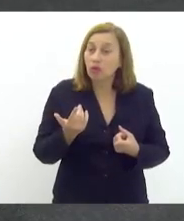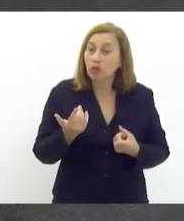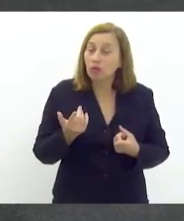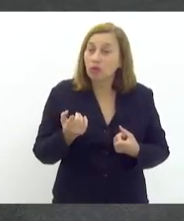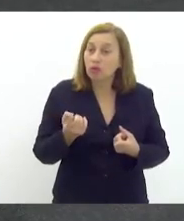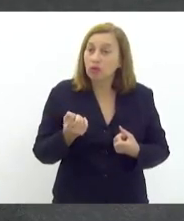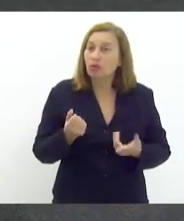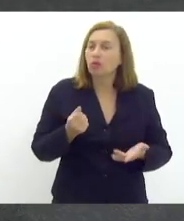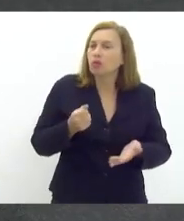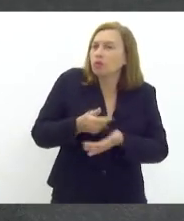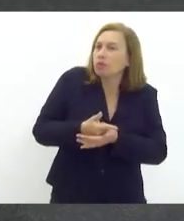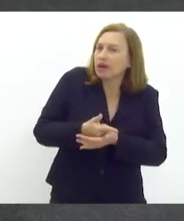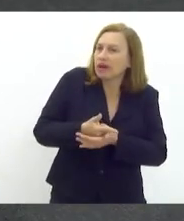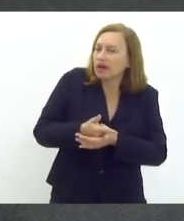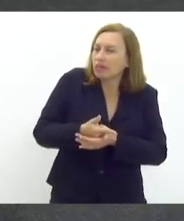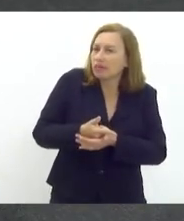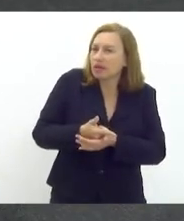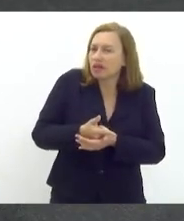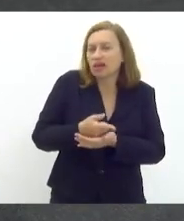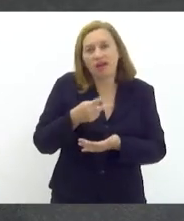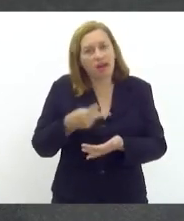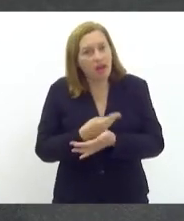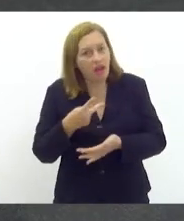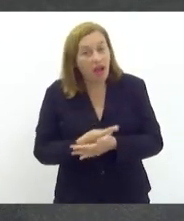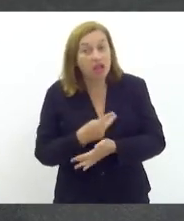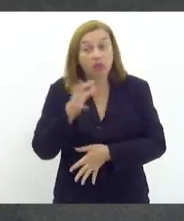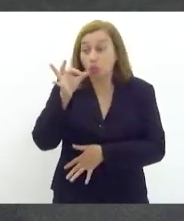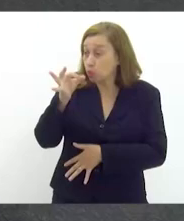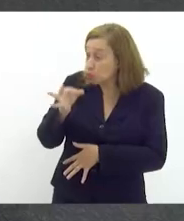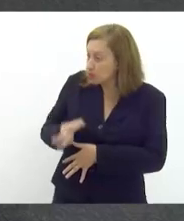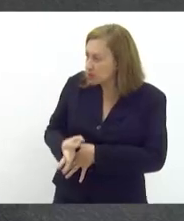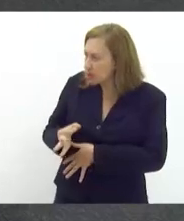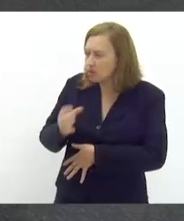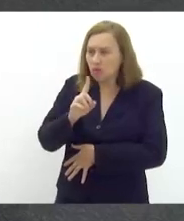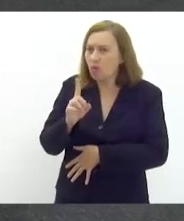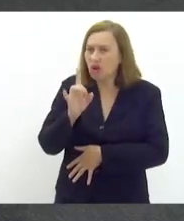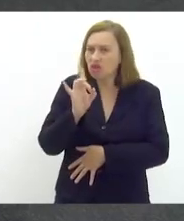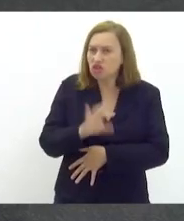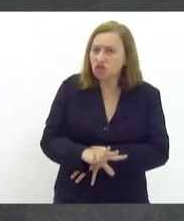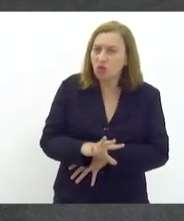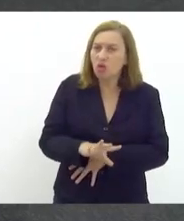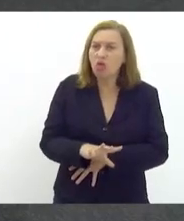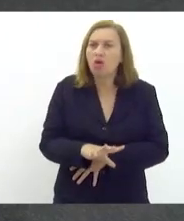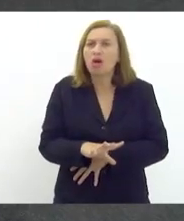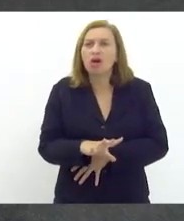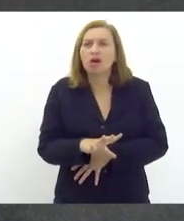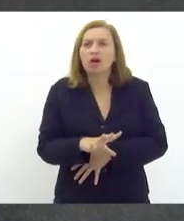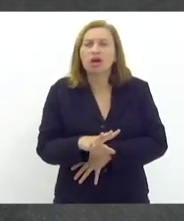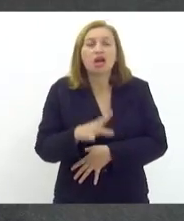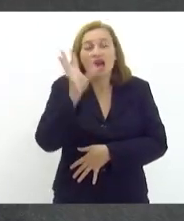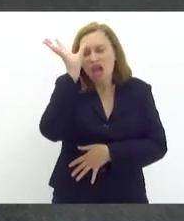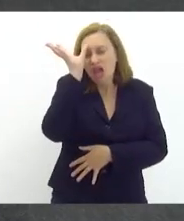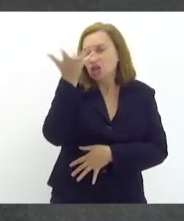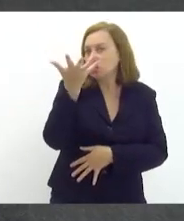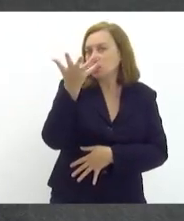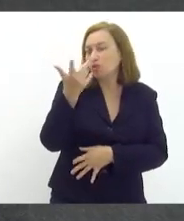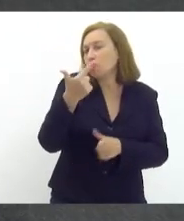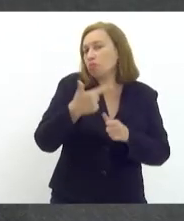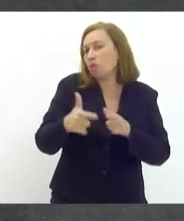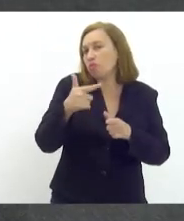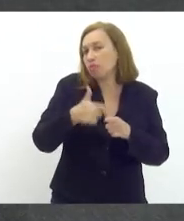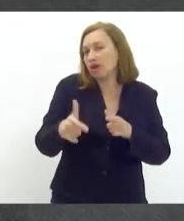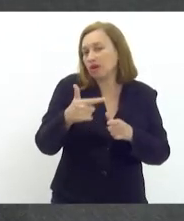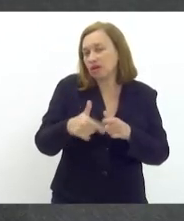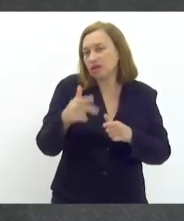pagamento era indevido o correto não é apenas a gente resolver os problemas